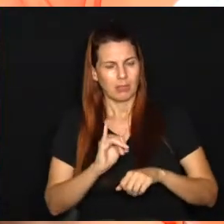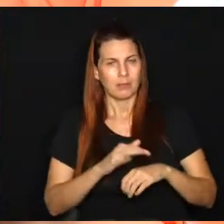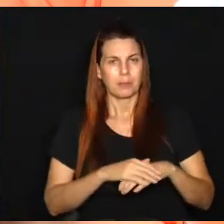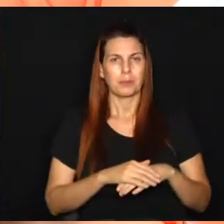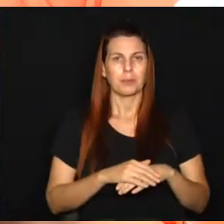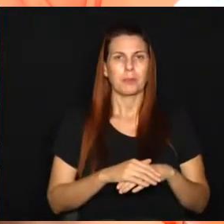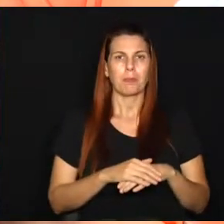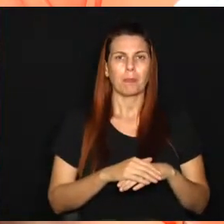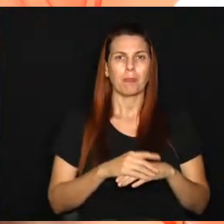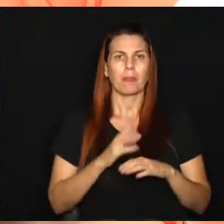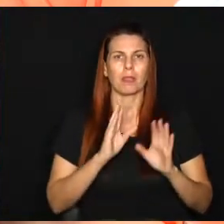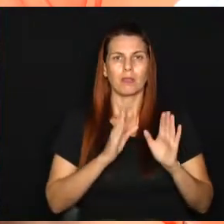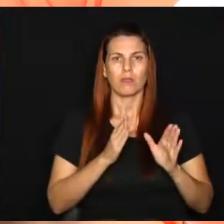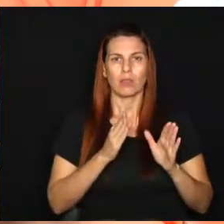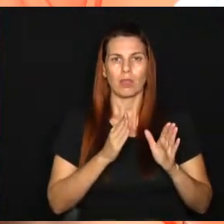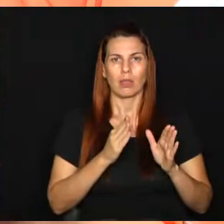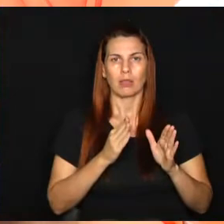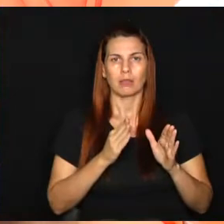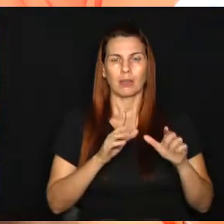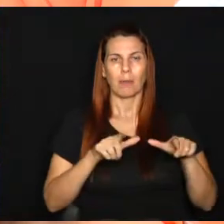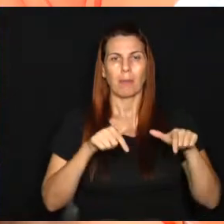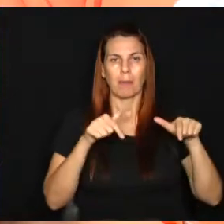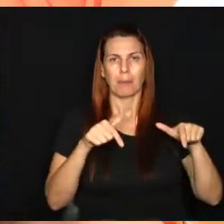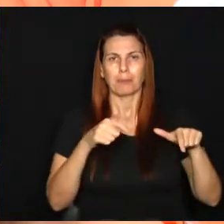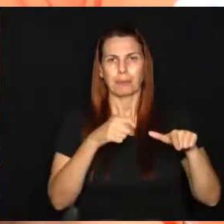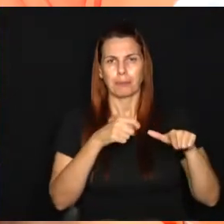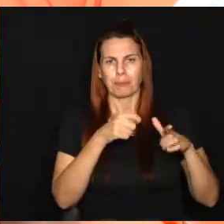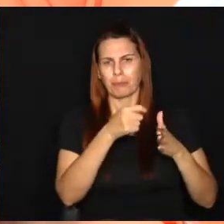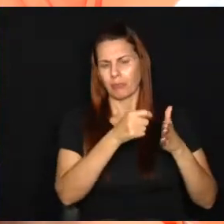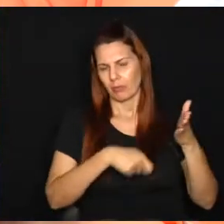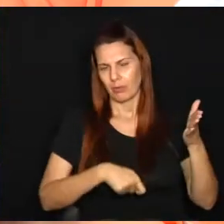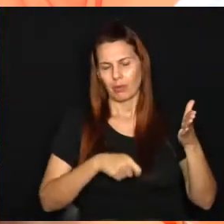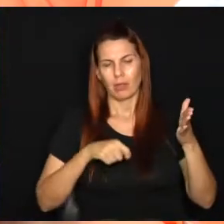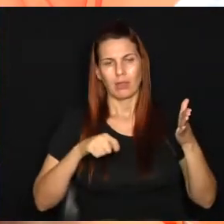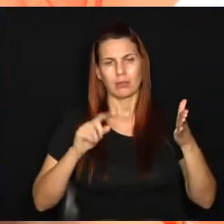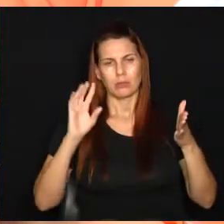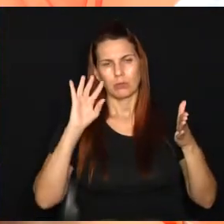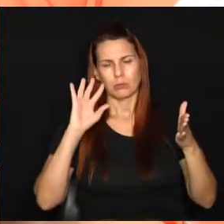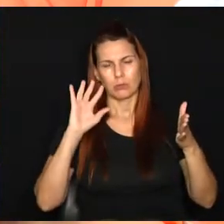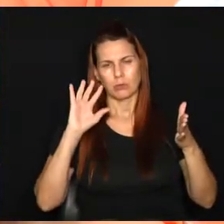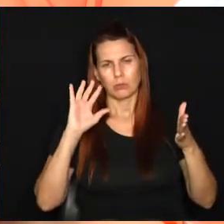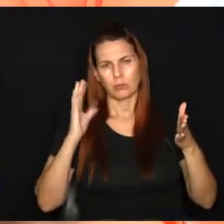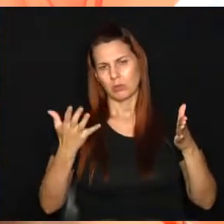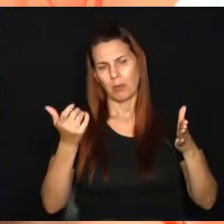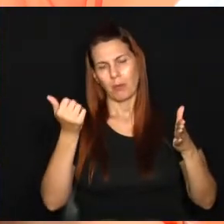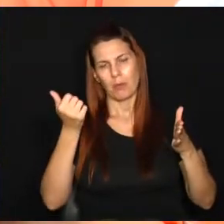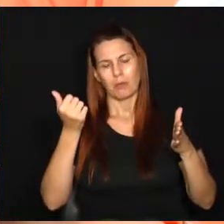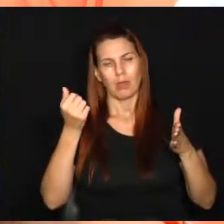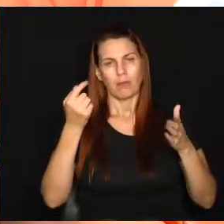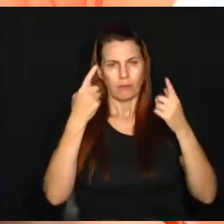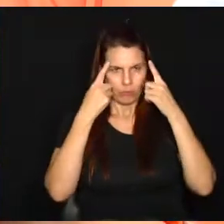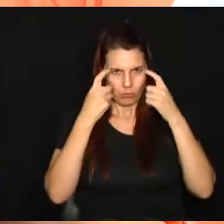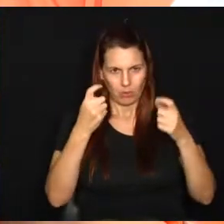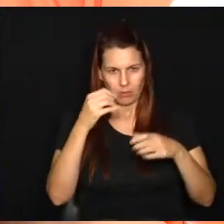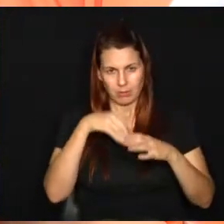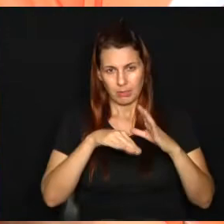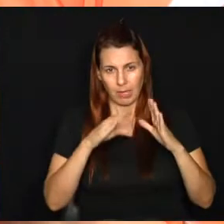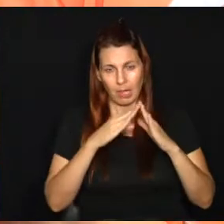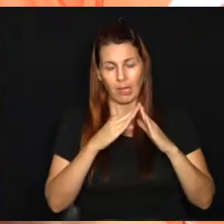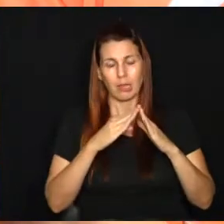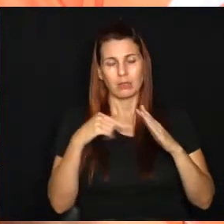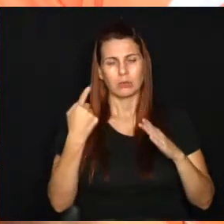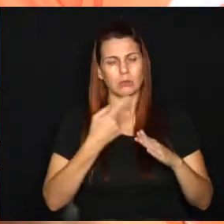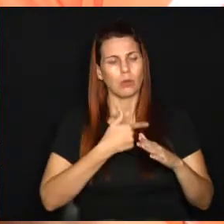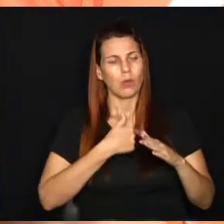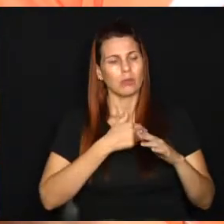fez um folder sobre a situação da violência doméstica. Nós estamos na campanha É pela Vida das